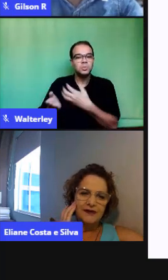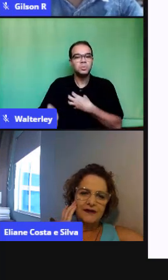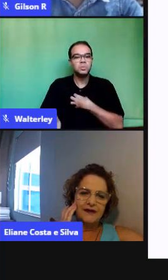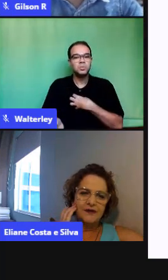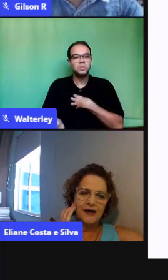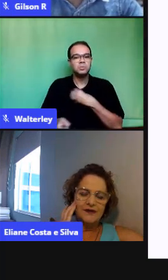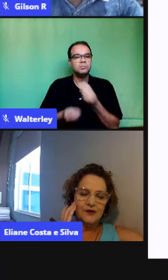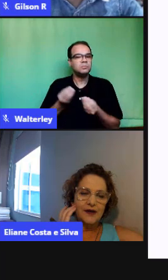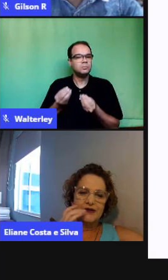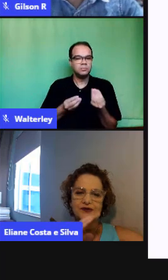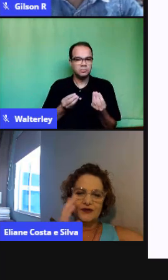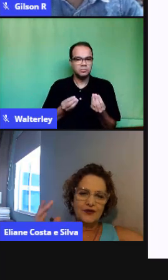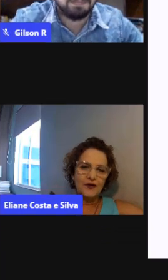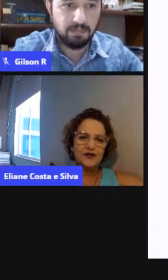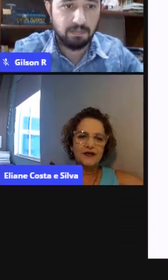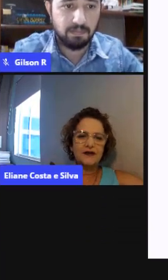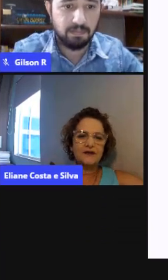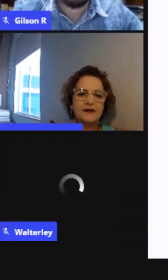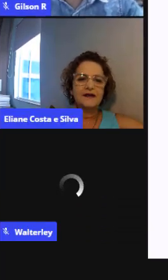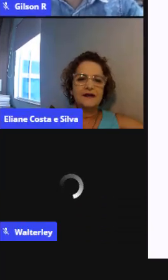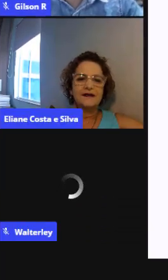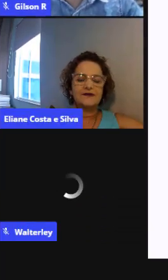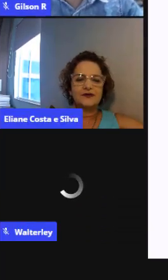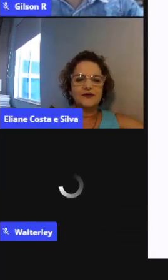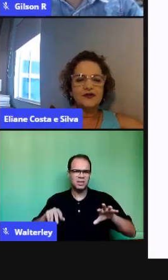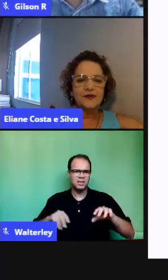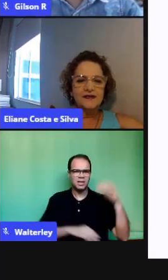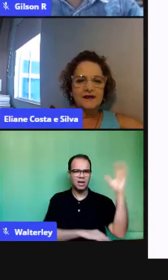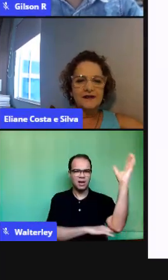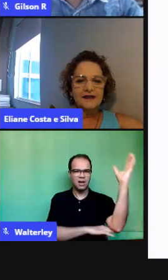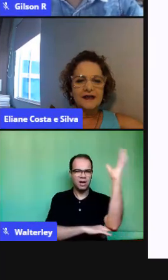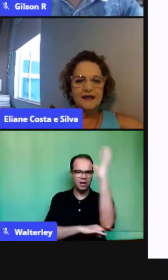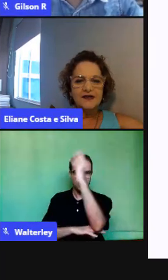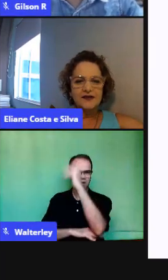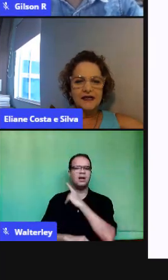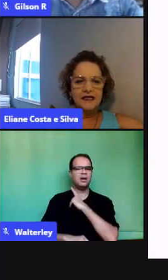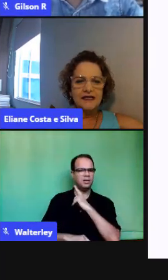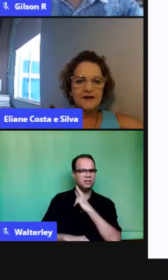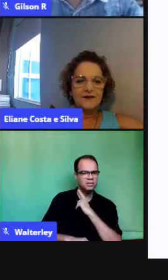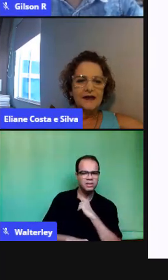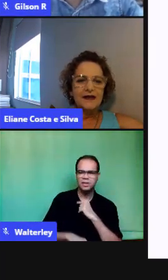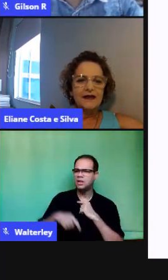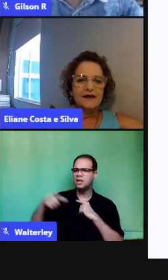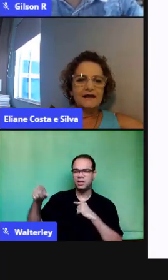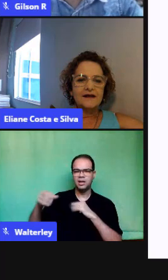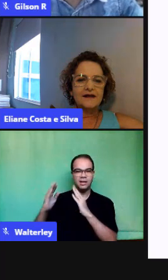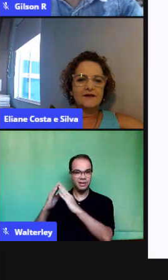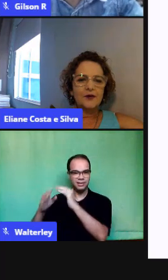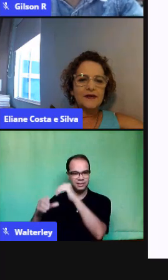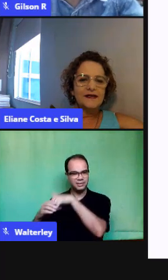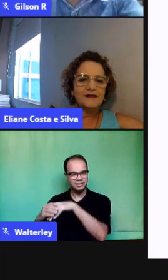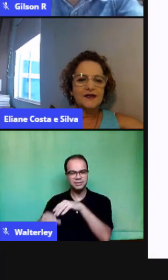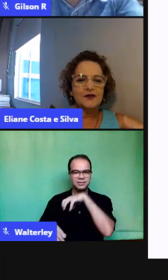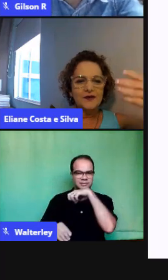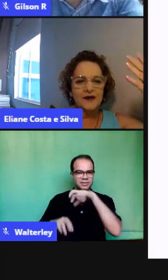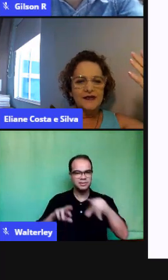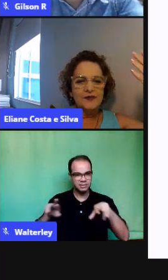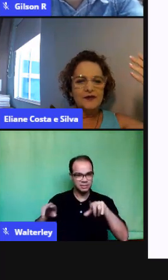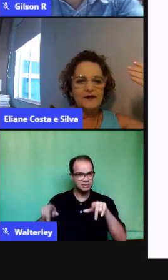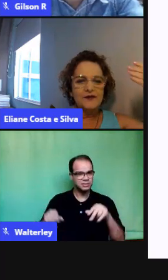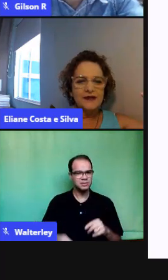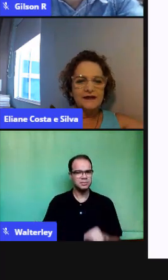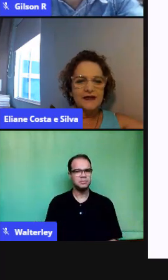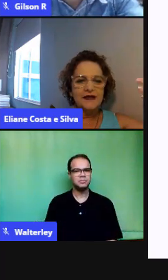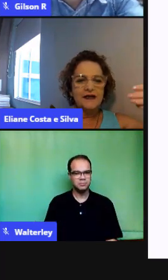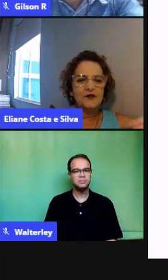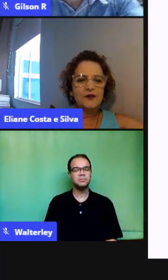produção e animais domésticos de forma geral, nos cursos de medicina veterinária e zootecnia. E vou apresentar de uma vez